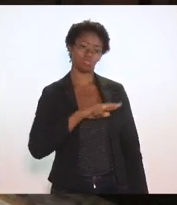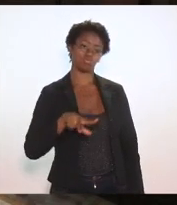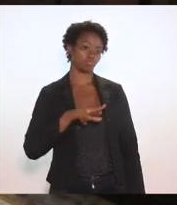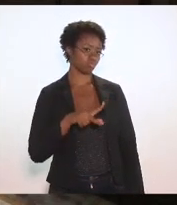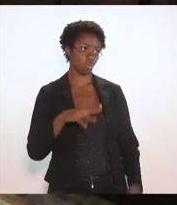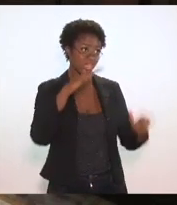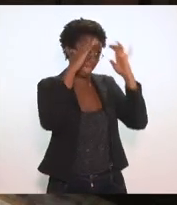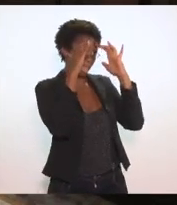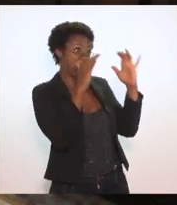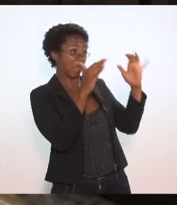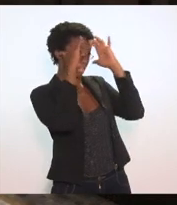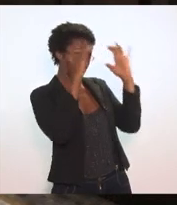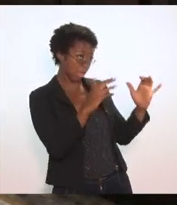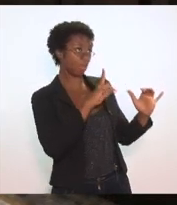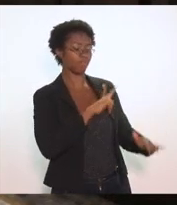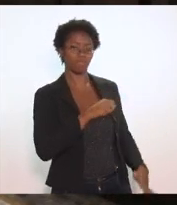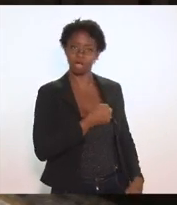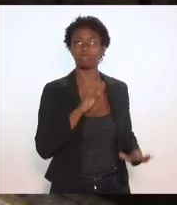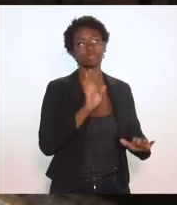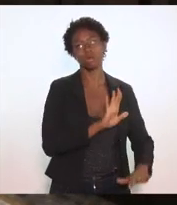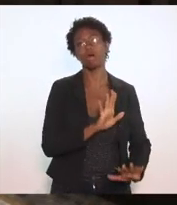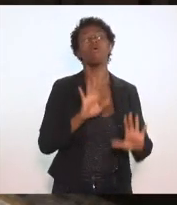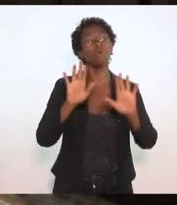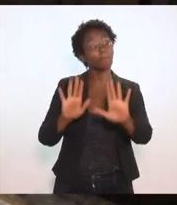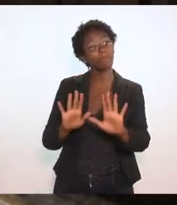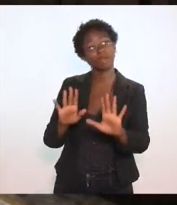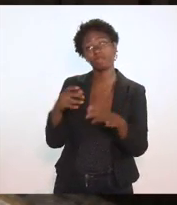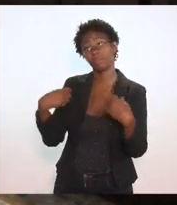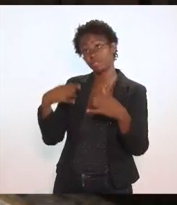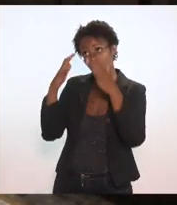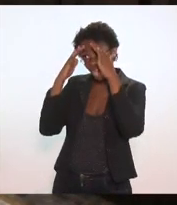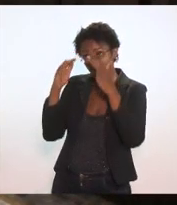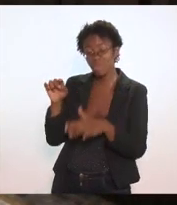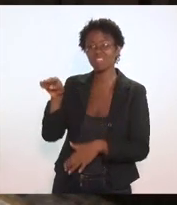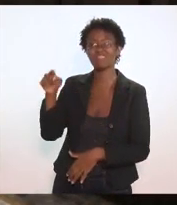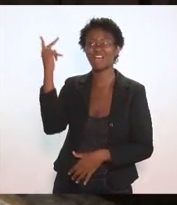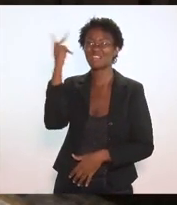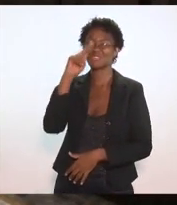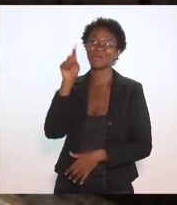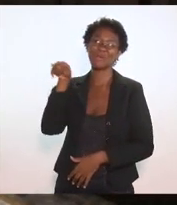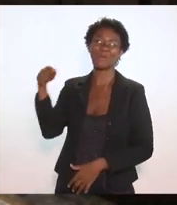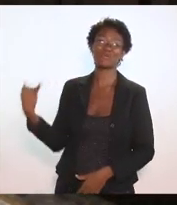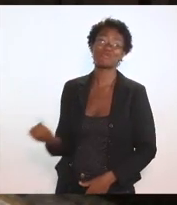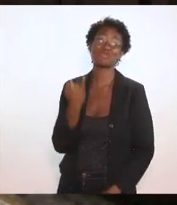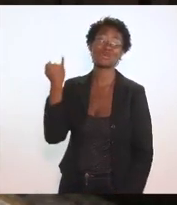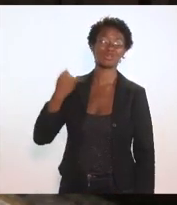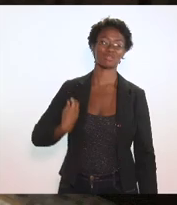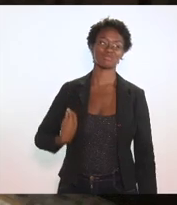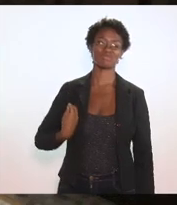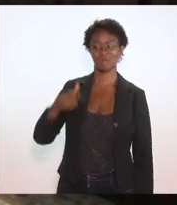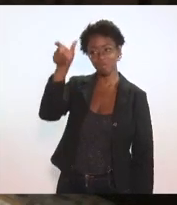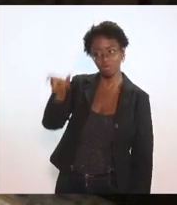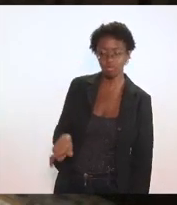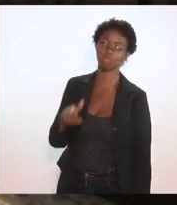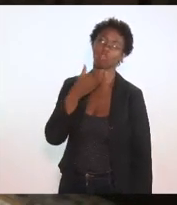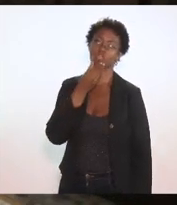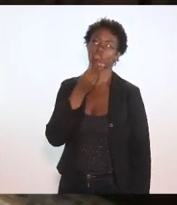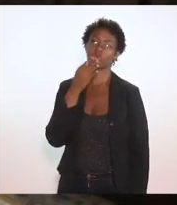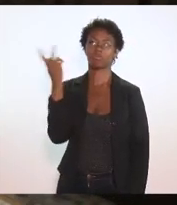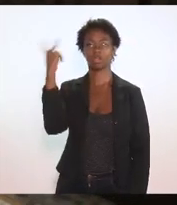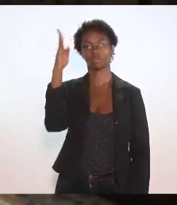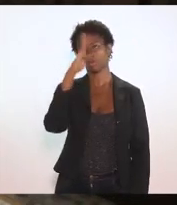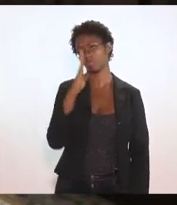quero reconhecer, do ponto de vista histórico, a importante presença desse homem, dessa figura, na história brasileira,